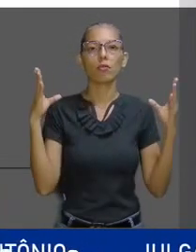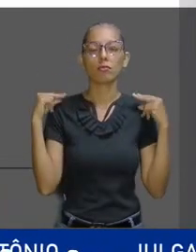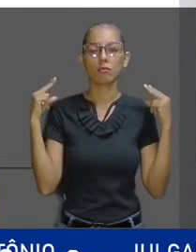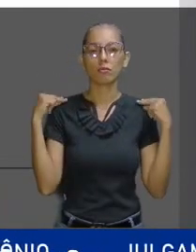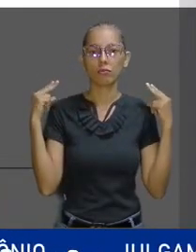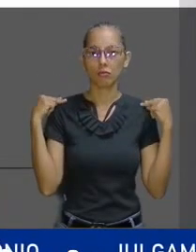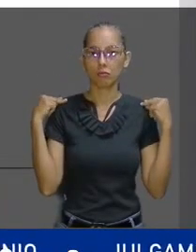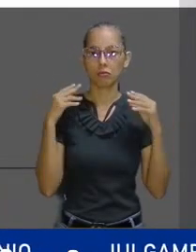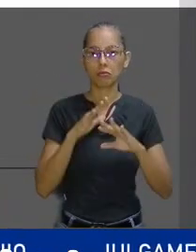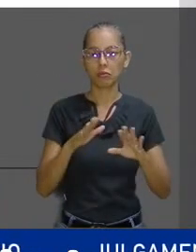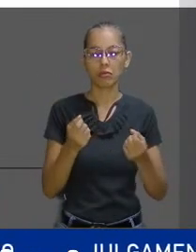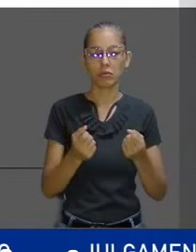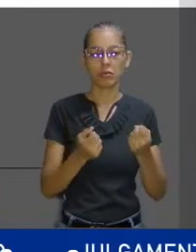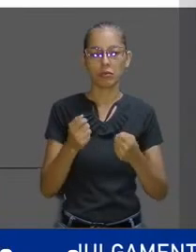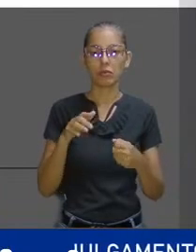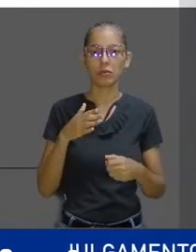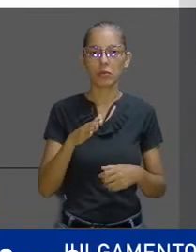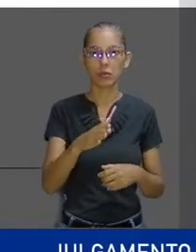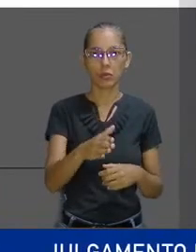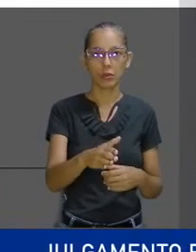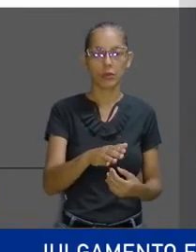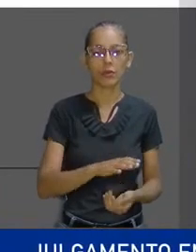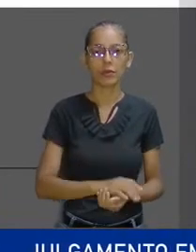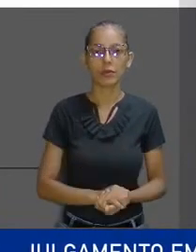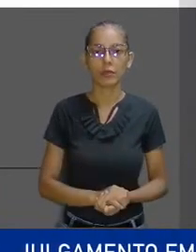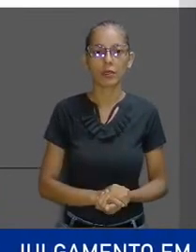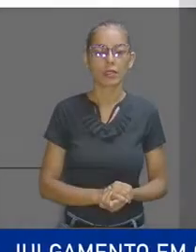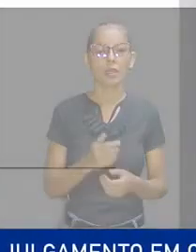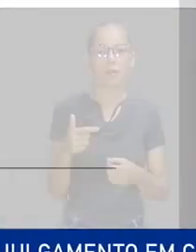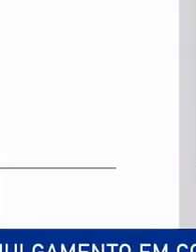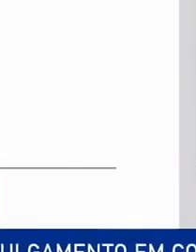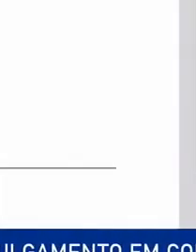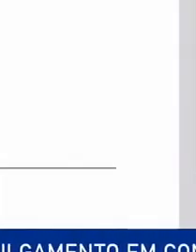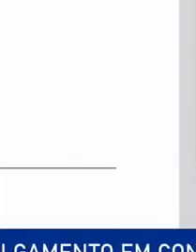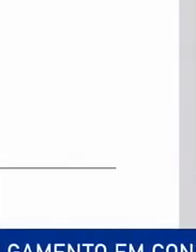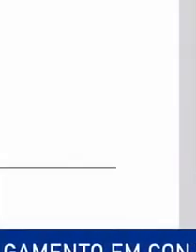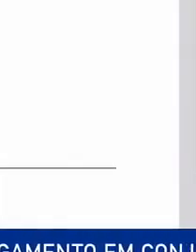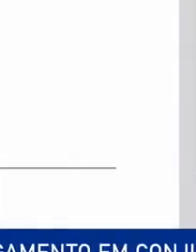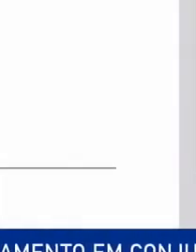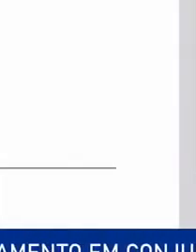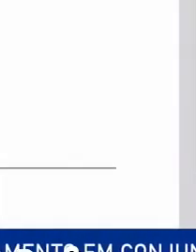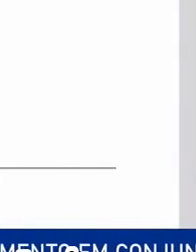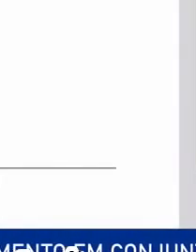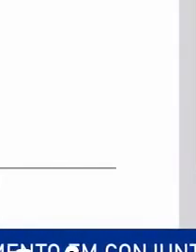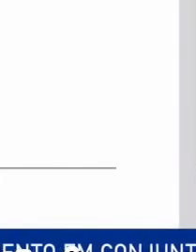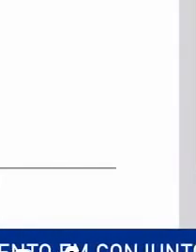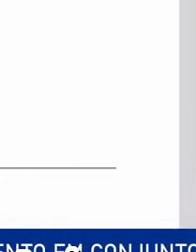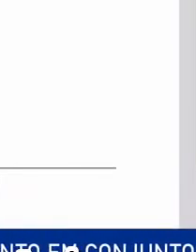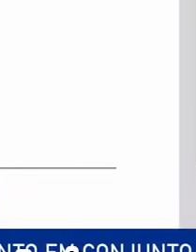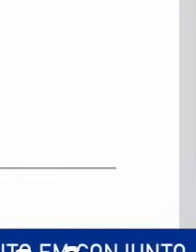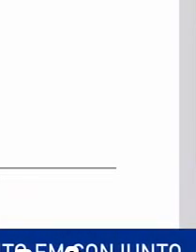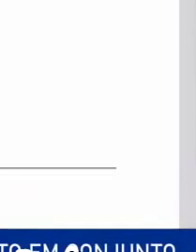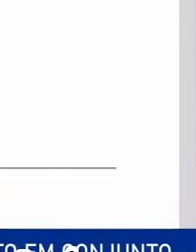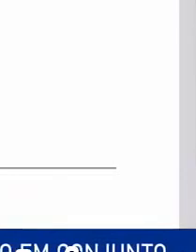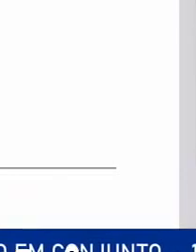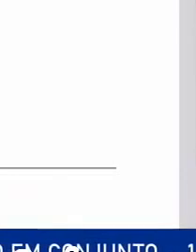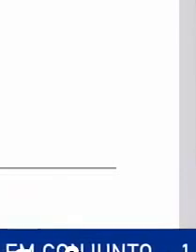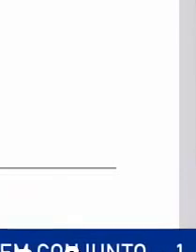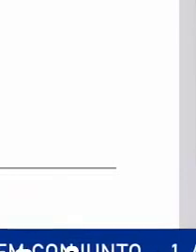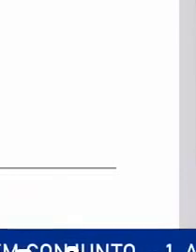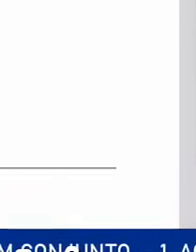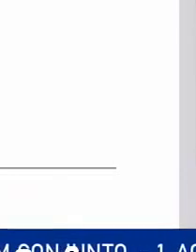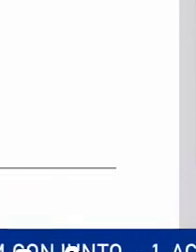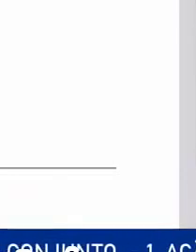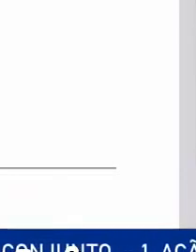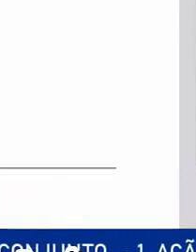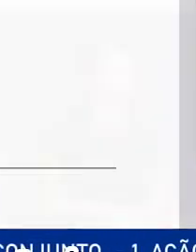do que Felipe prestou em seu depoimento, e abasteceu o veículo utilizado no transporte. Destacou, por fim, que desconhecia o fato de